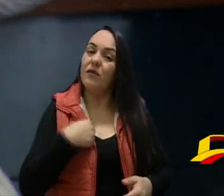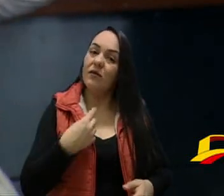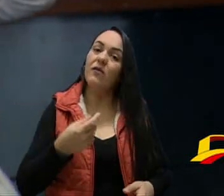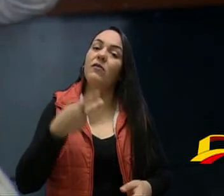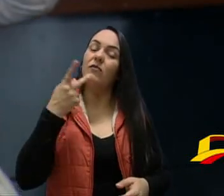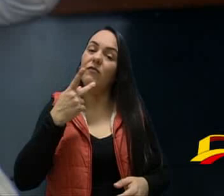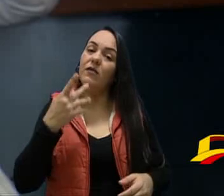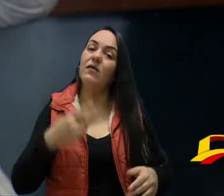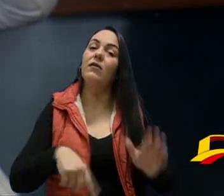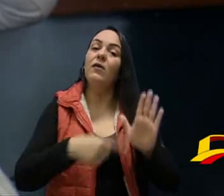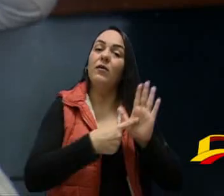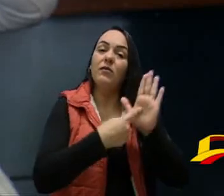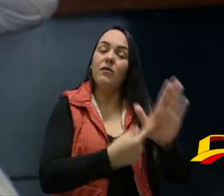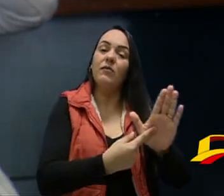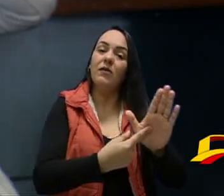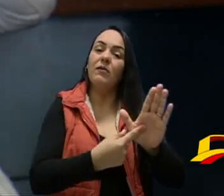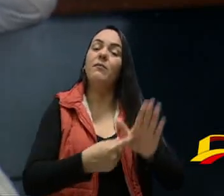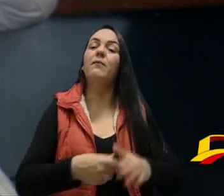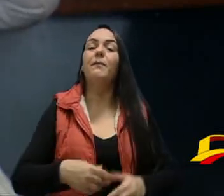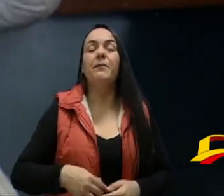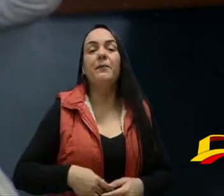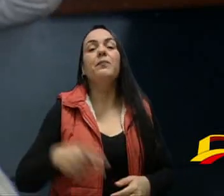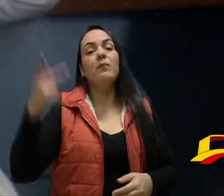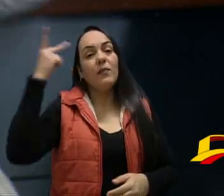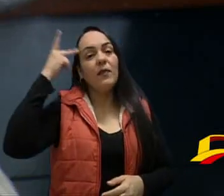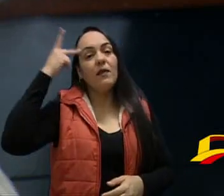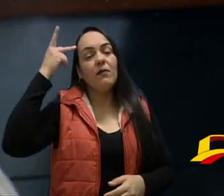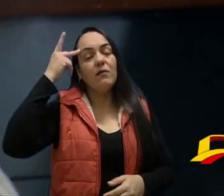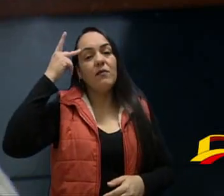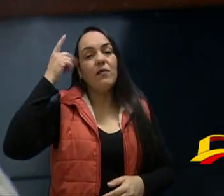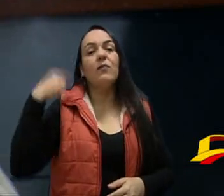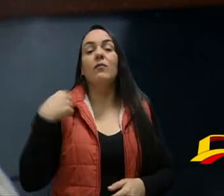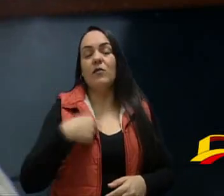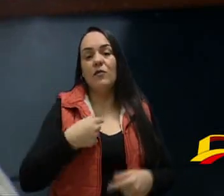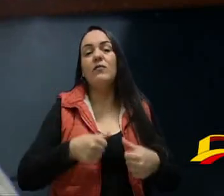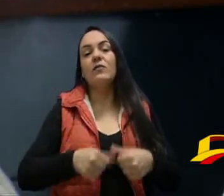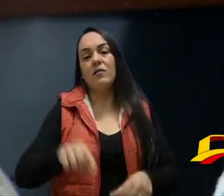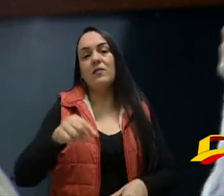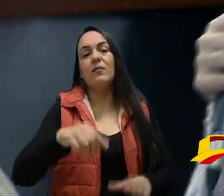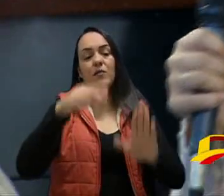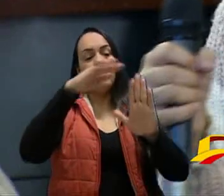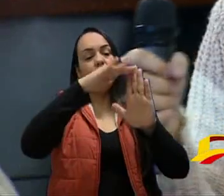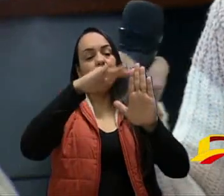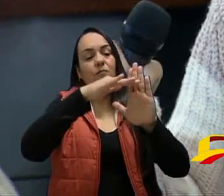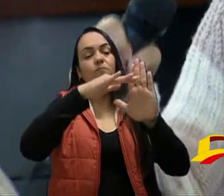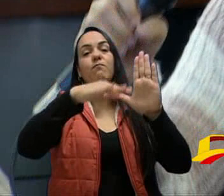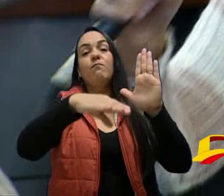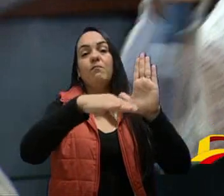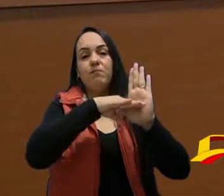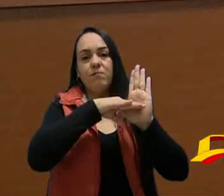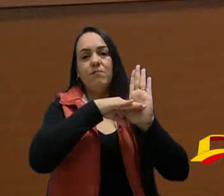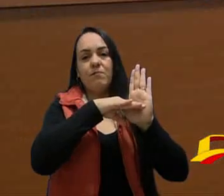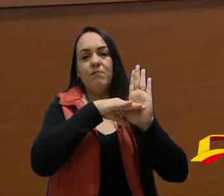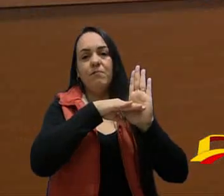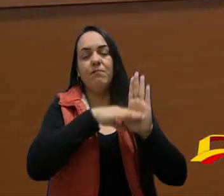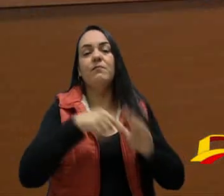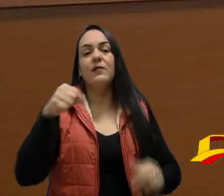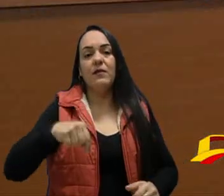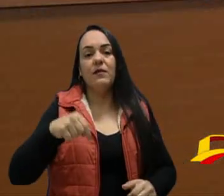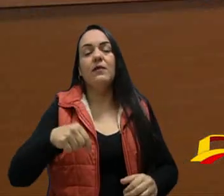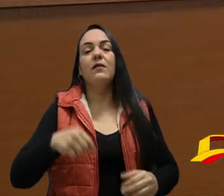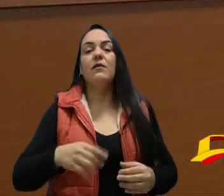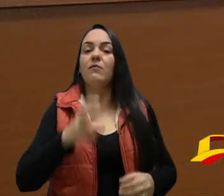pelos indicadores propostos pelo plano são paulo nós estamos na zona 3 tá cultura existe